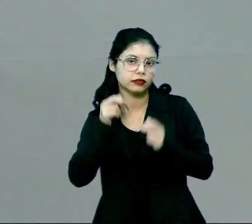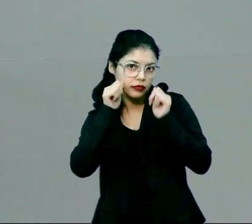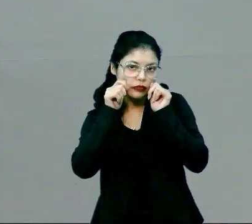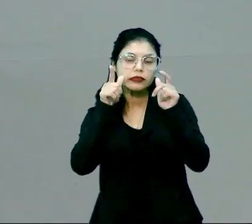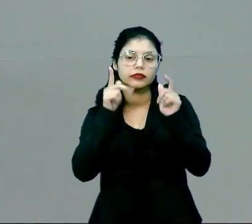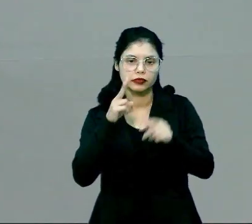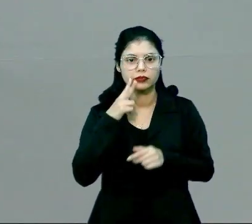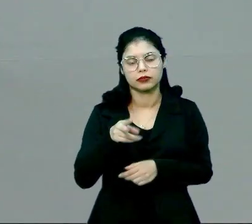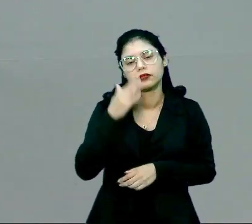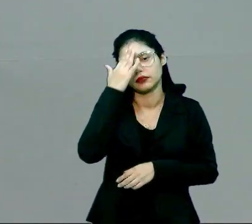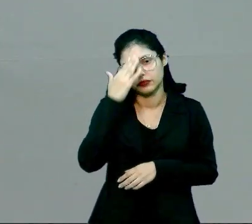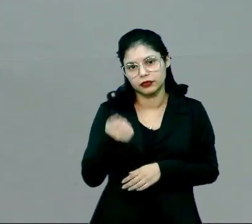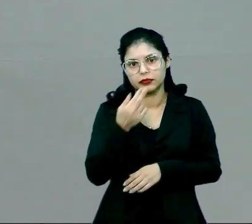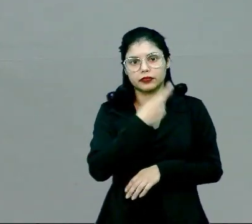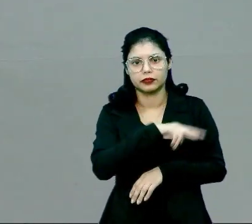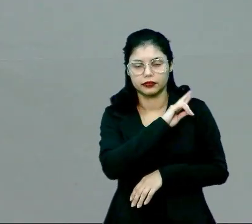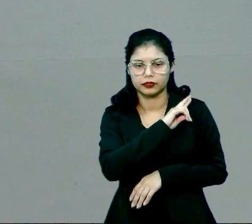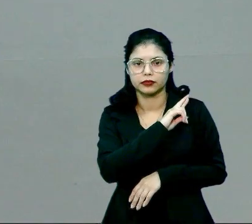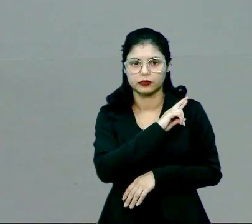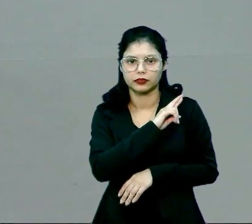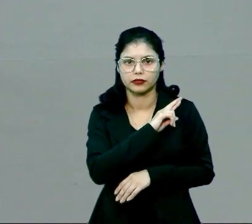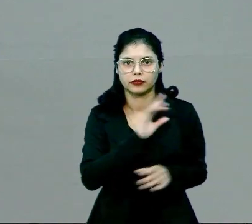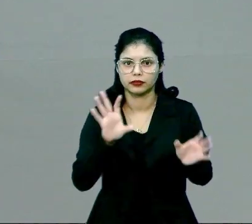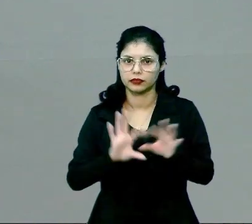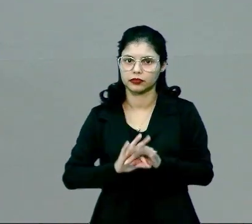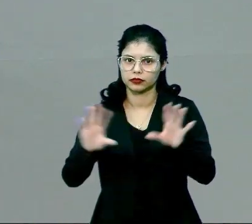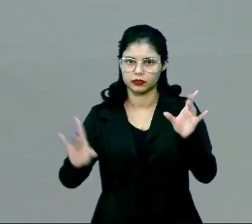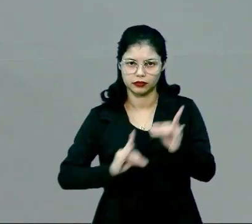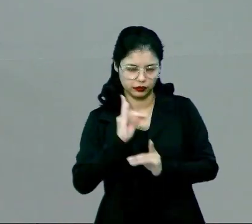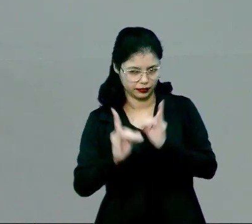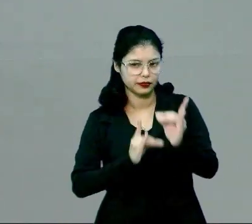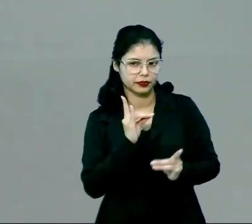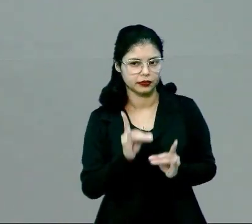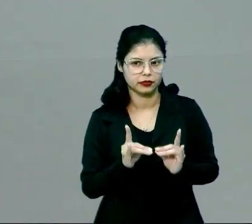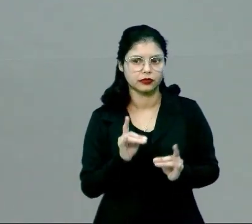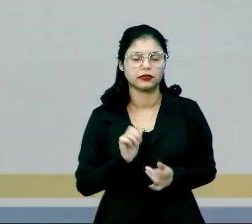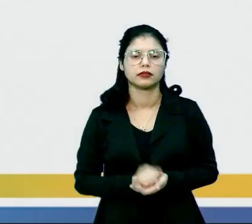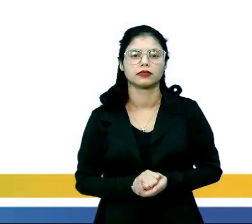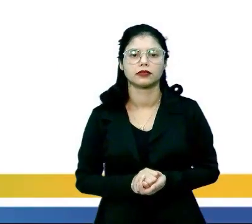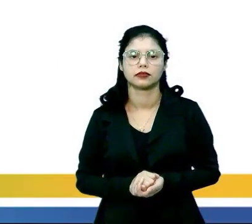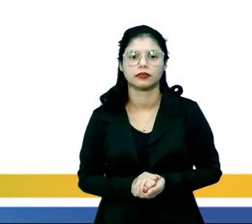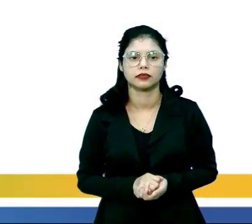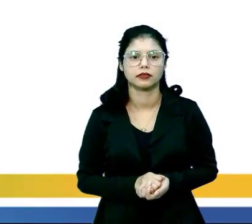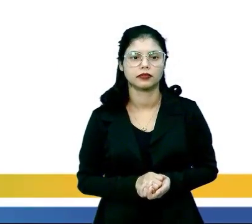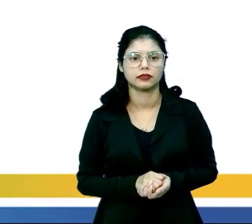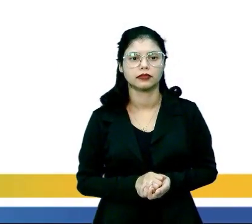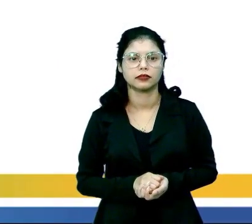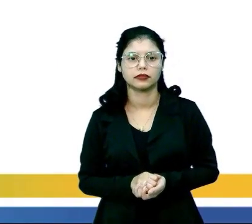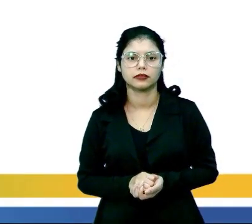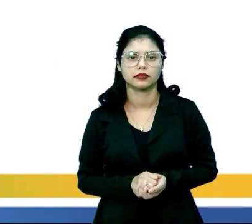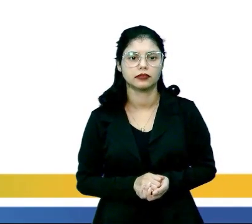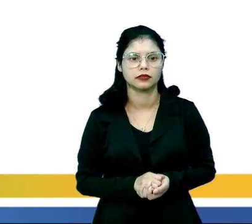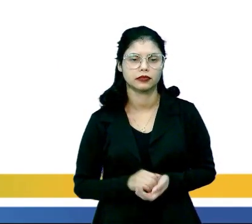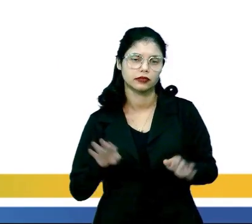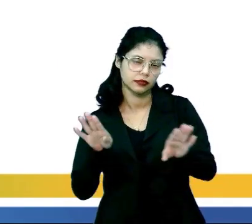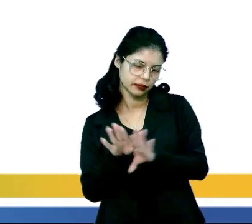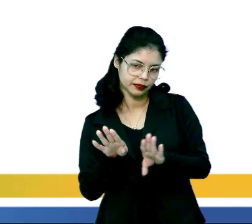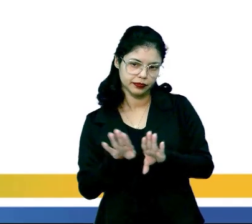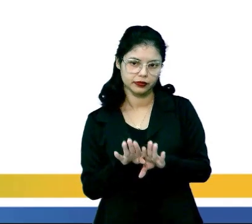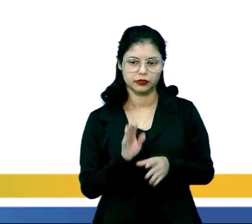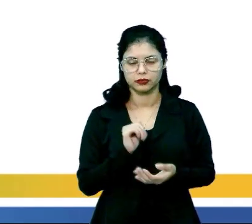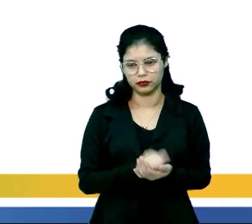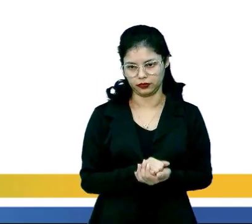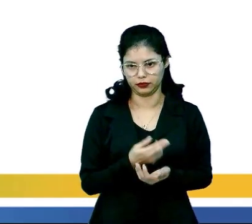prestou atenção, sabe que é responsável aí pela liberação de hormônio, homeostase, tá? E a neurohipófise